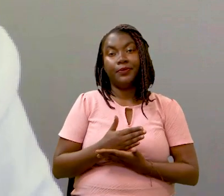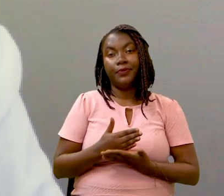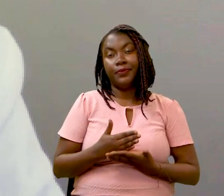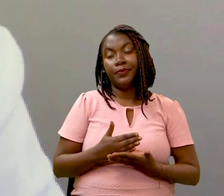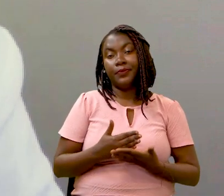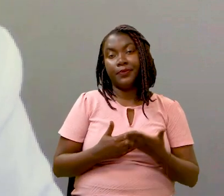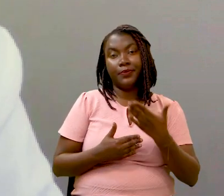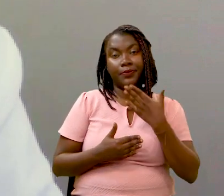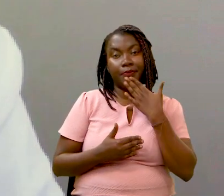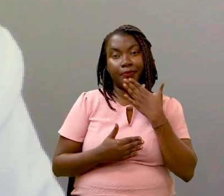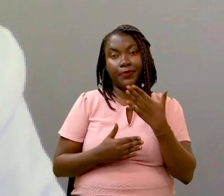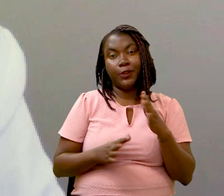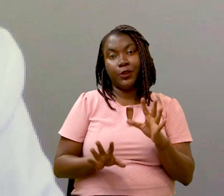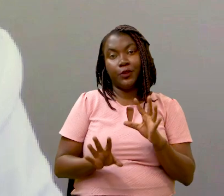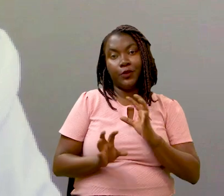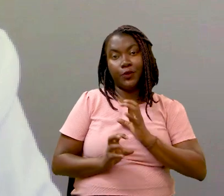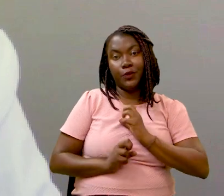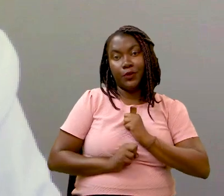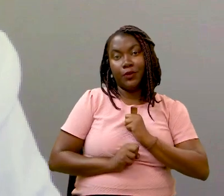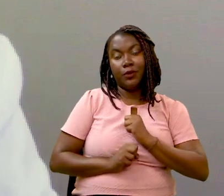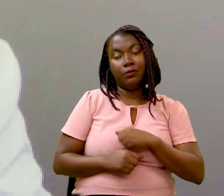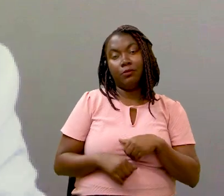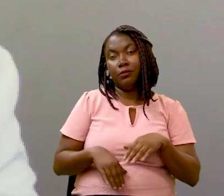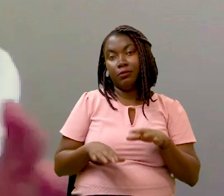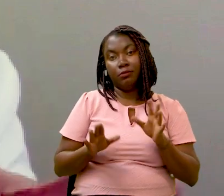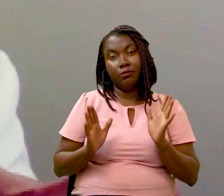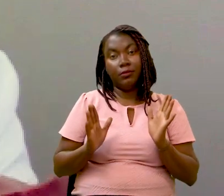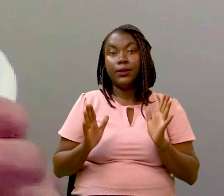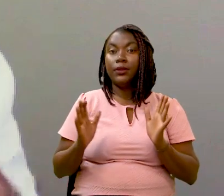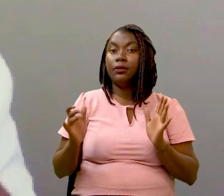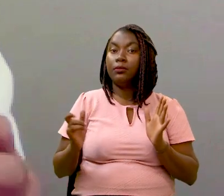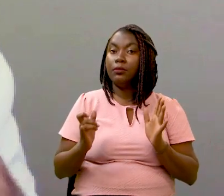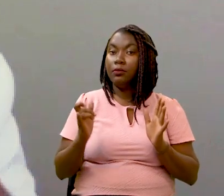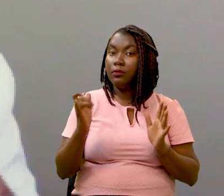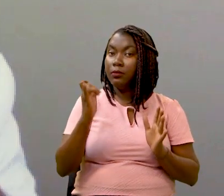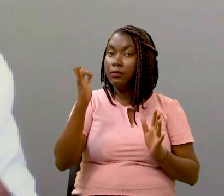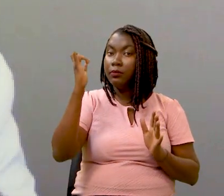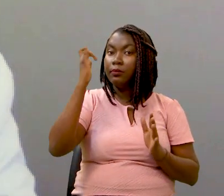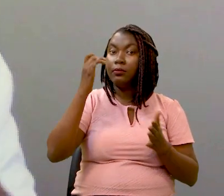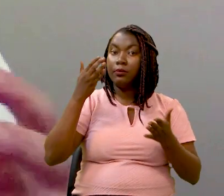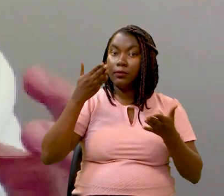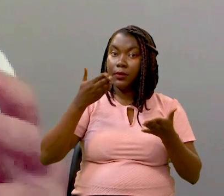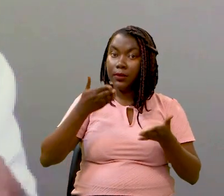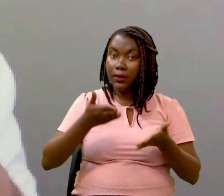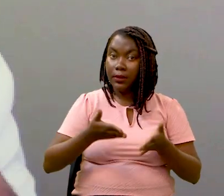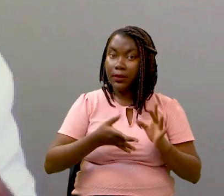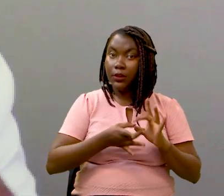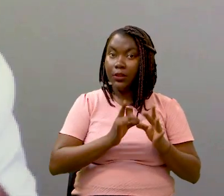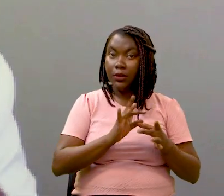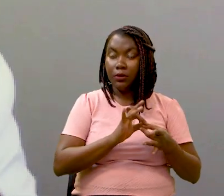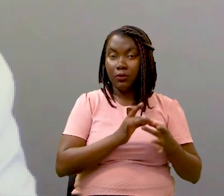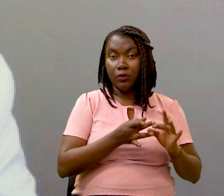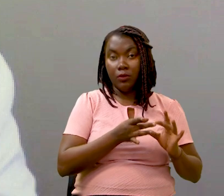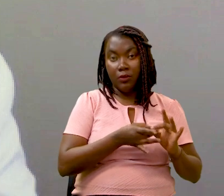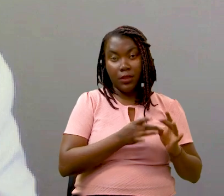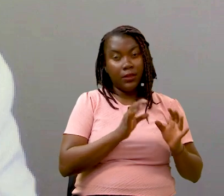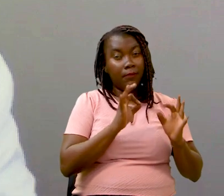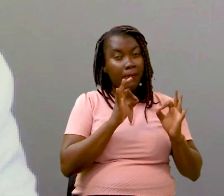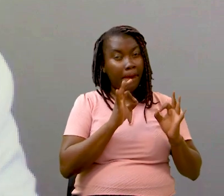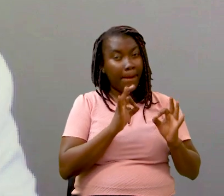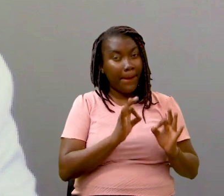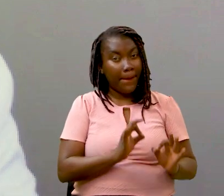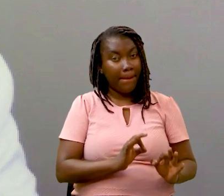alguns tipos de processos infecciosos, enfim. Então, é muito importante, nesse contexto,